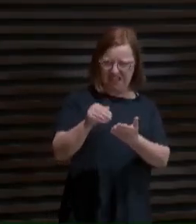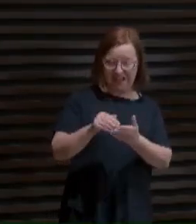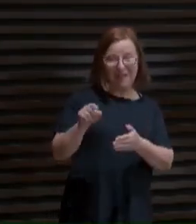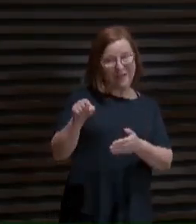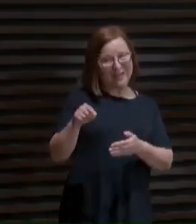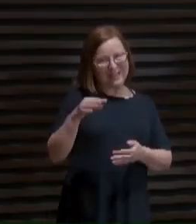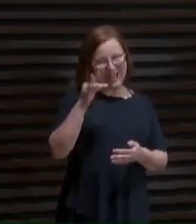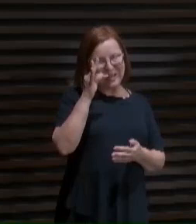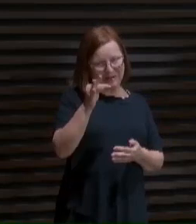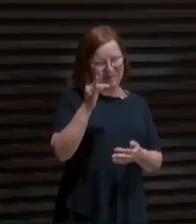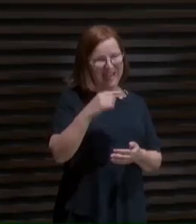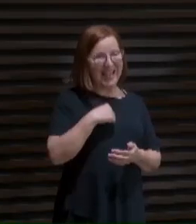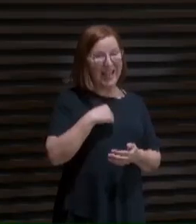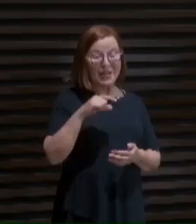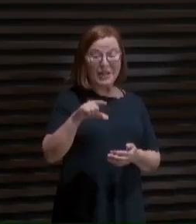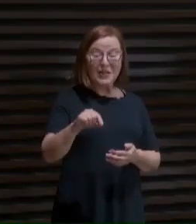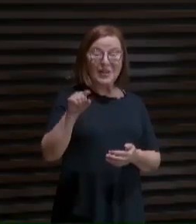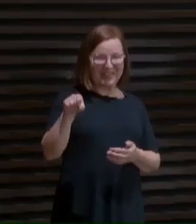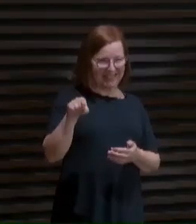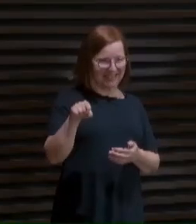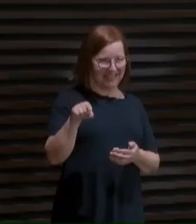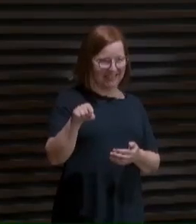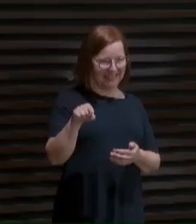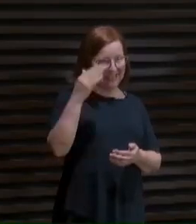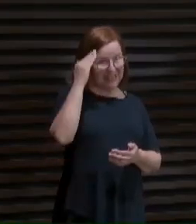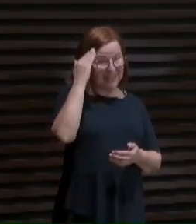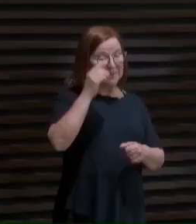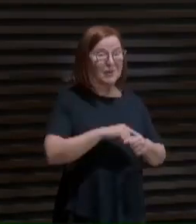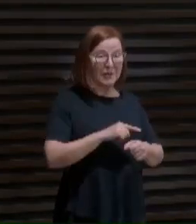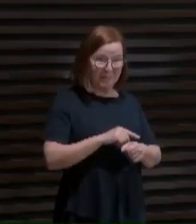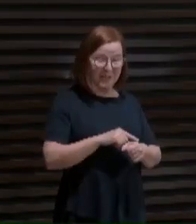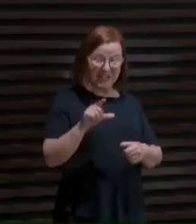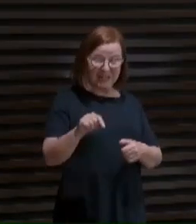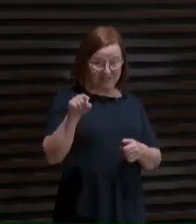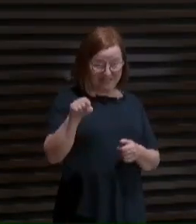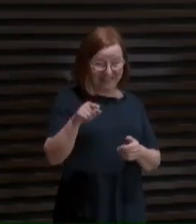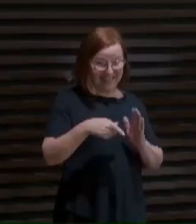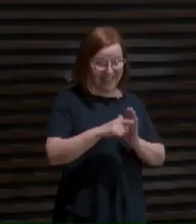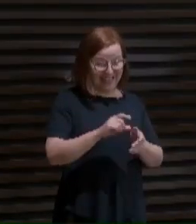Eu te escolhi. E sabe quando foi que eu escolhi você? Antes da fundação do mundo.